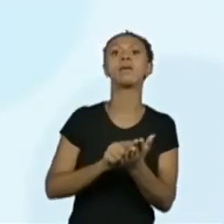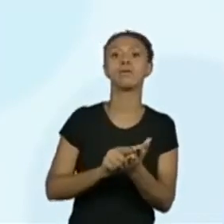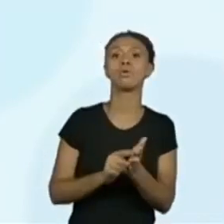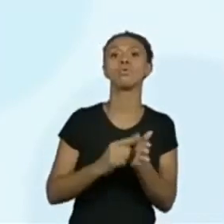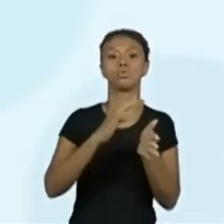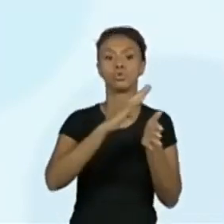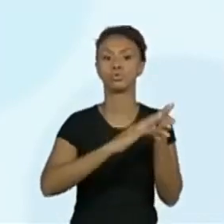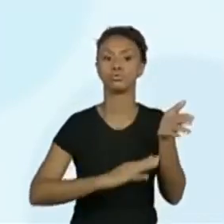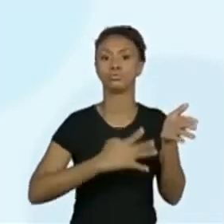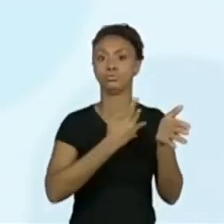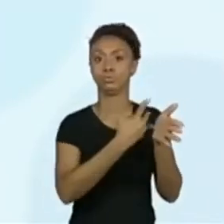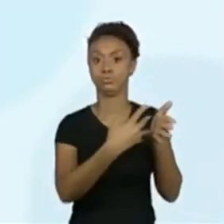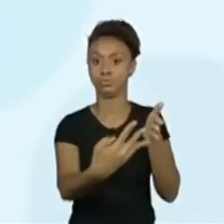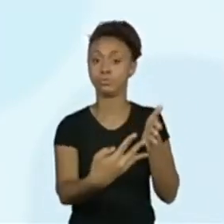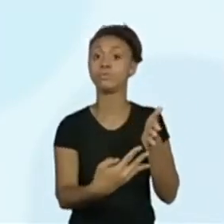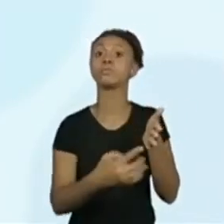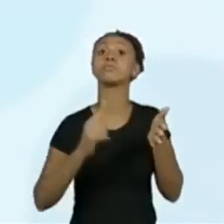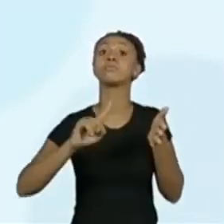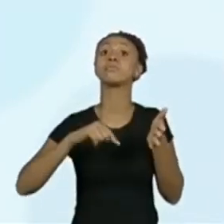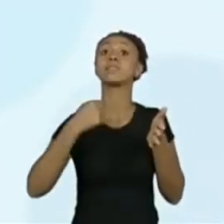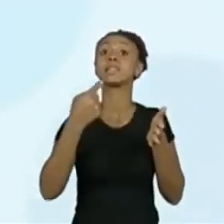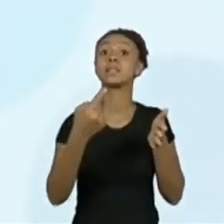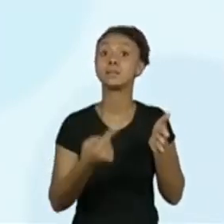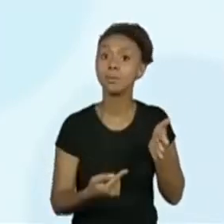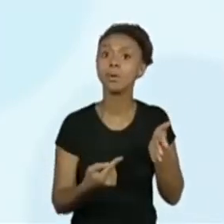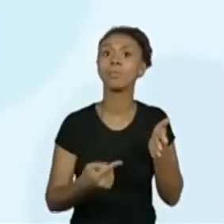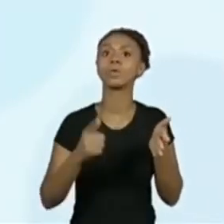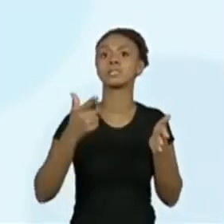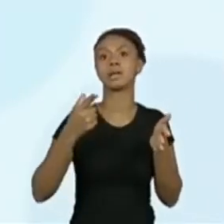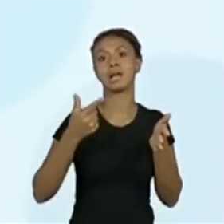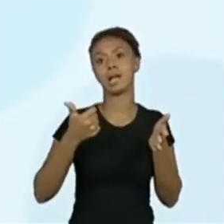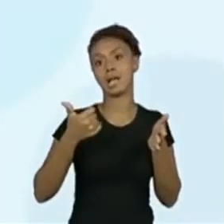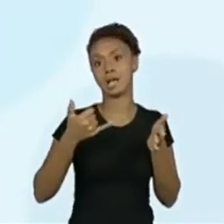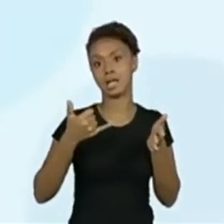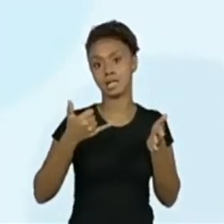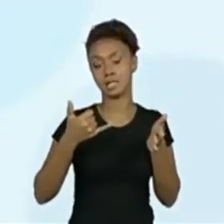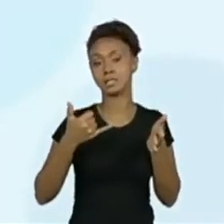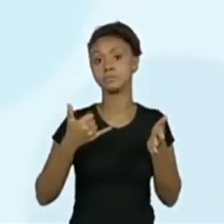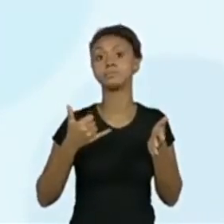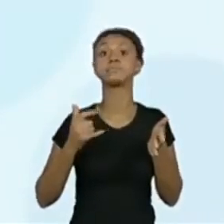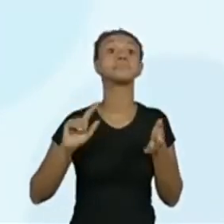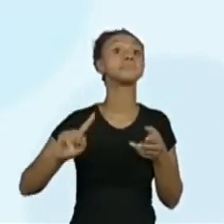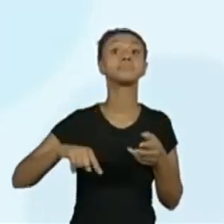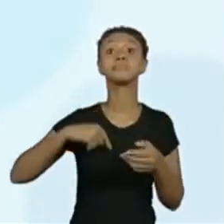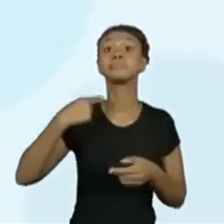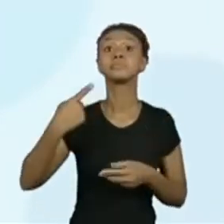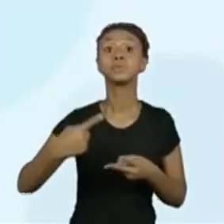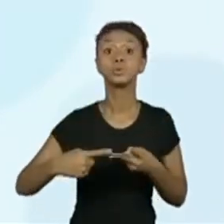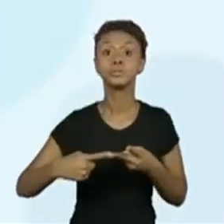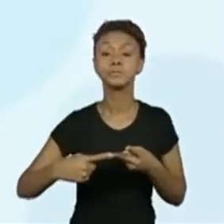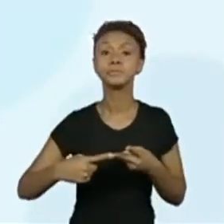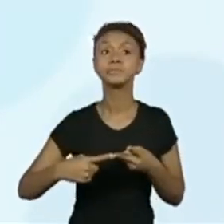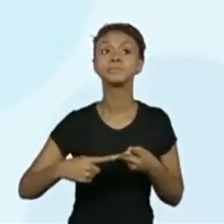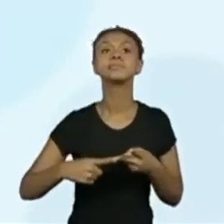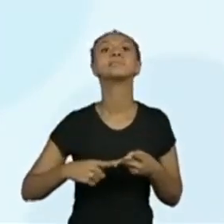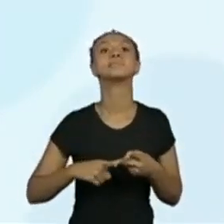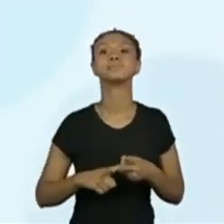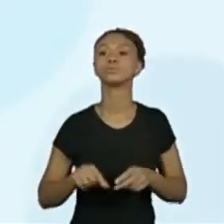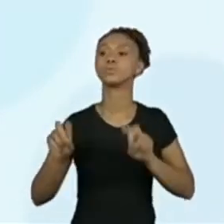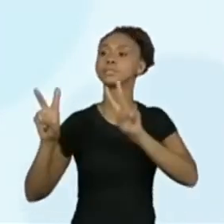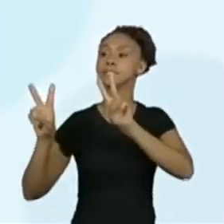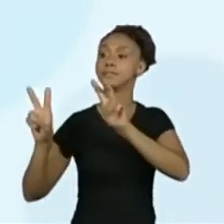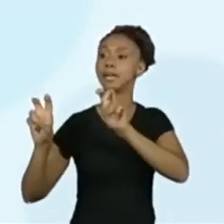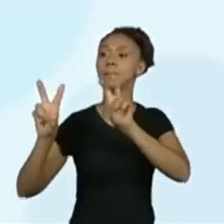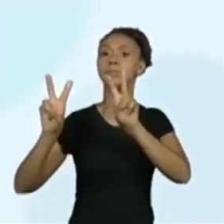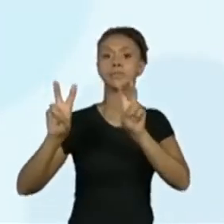de papel que a gente fez uma tabela. Isso. Certo? Prontinho, e depois? A gente escolheu quais os tópicos